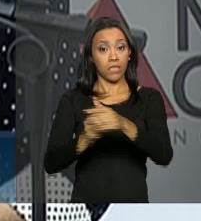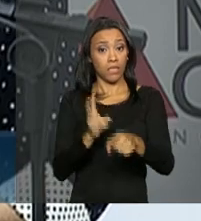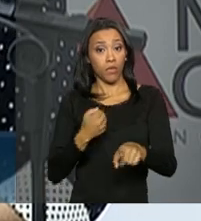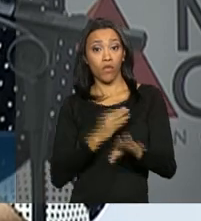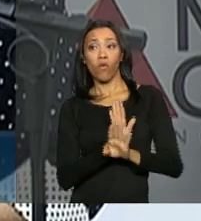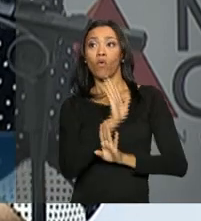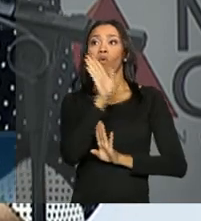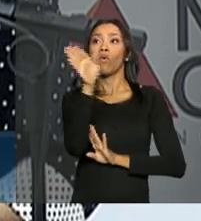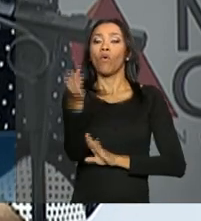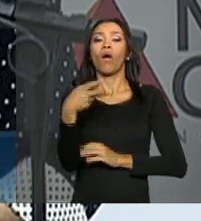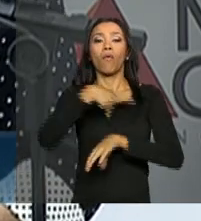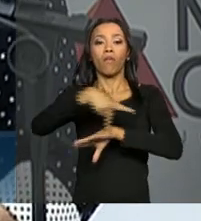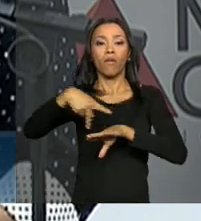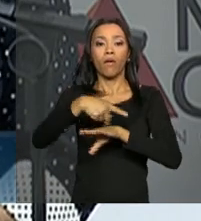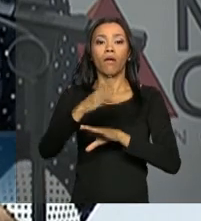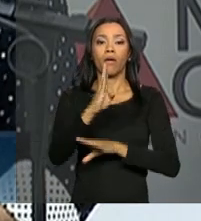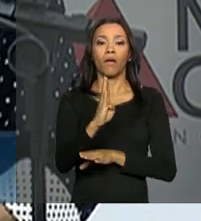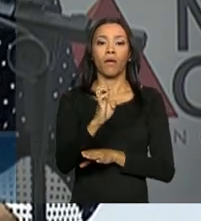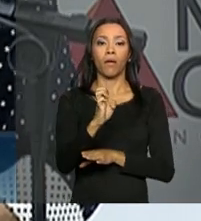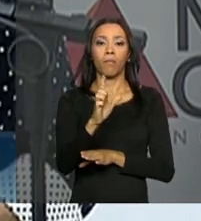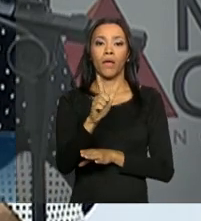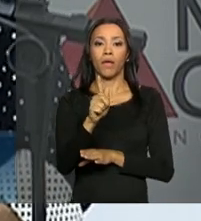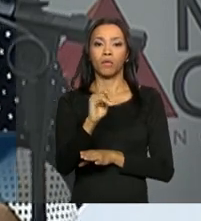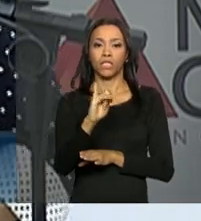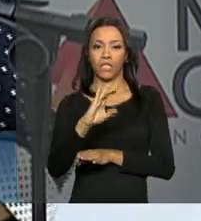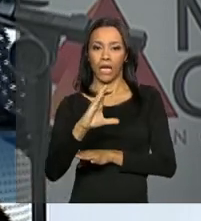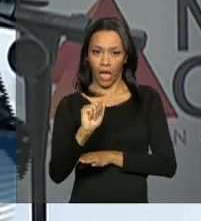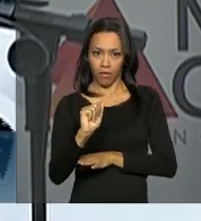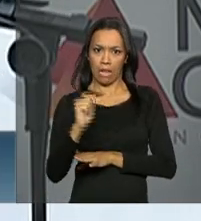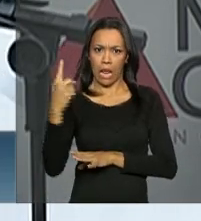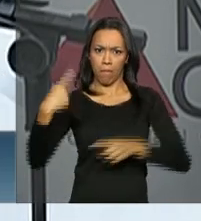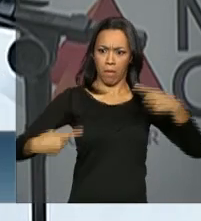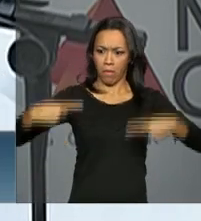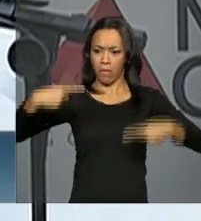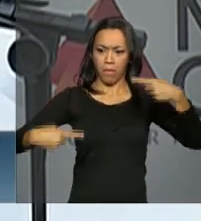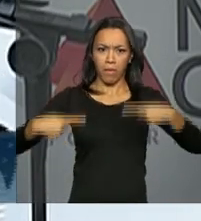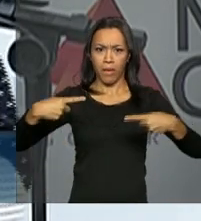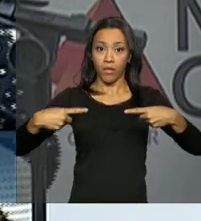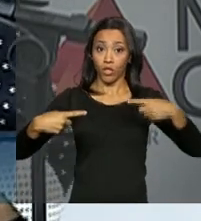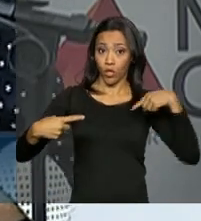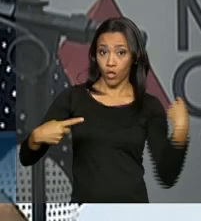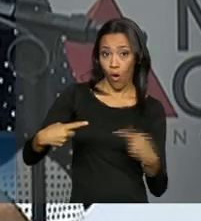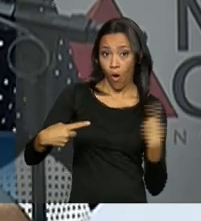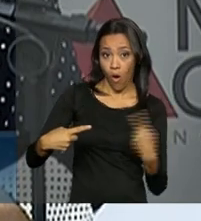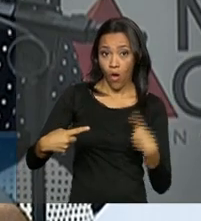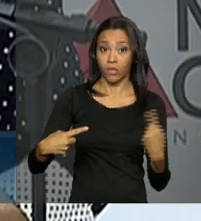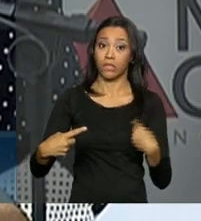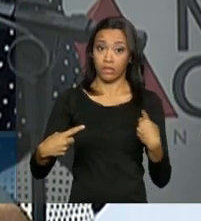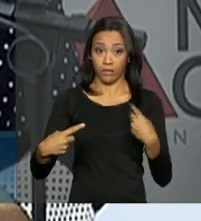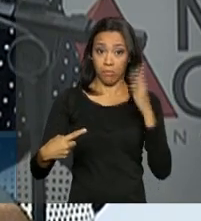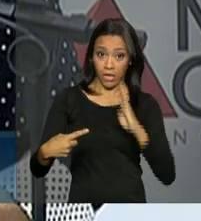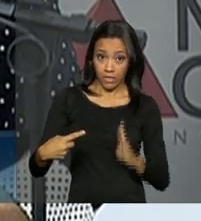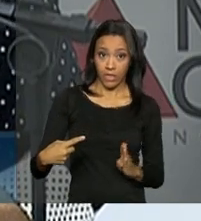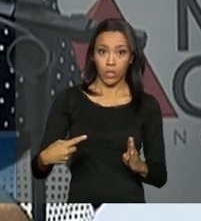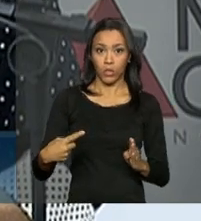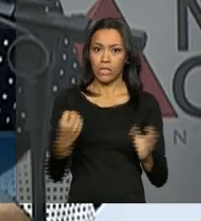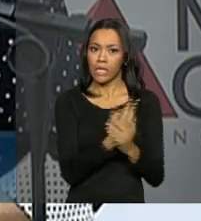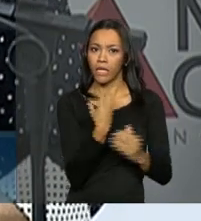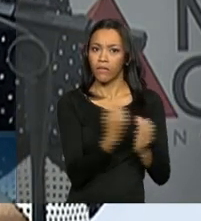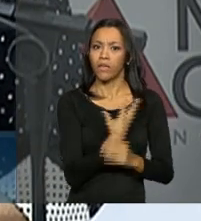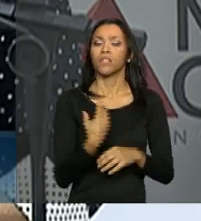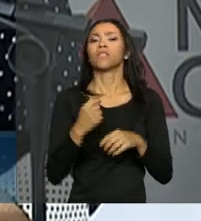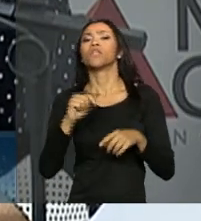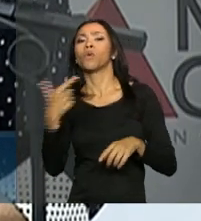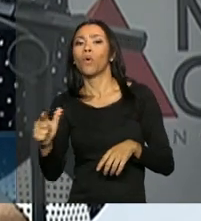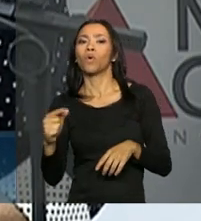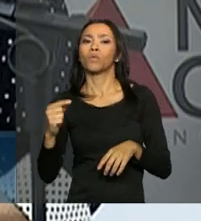Bélgica, há uma disputa saudável entre nós e os belgas para discutir de quem que é a